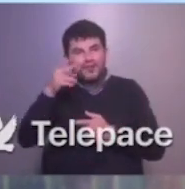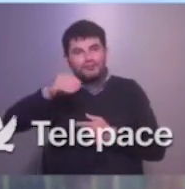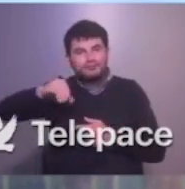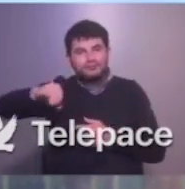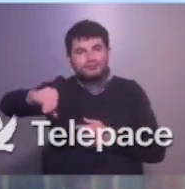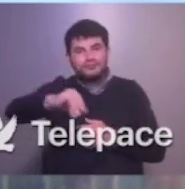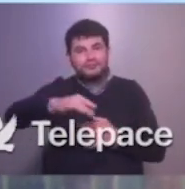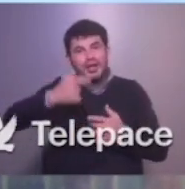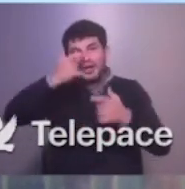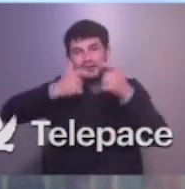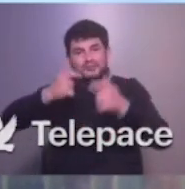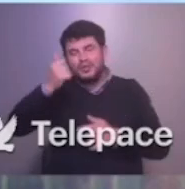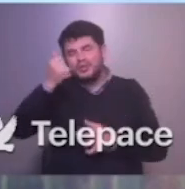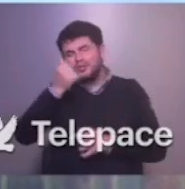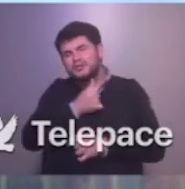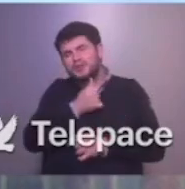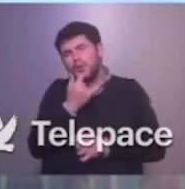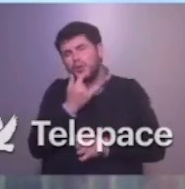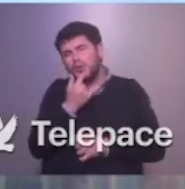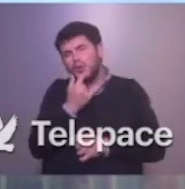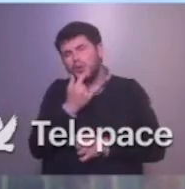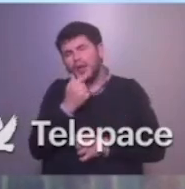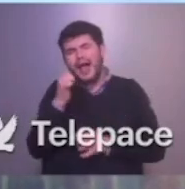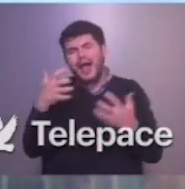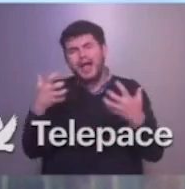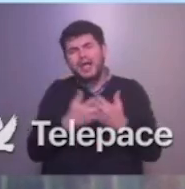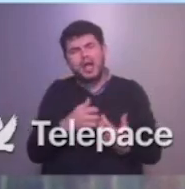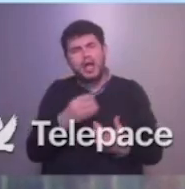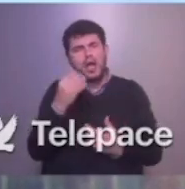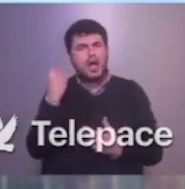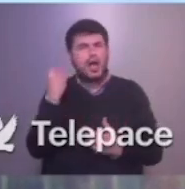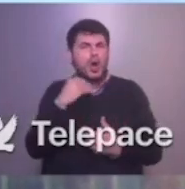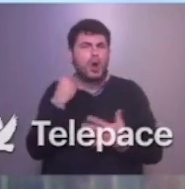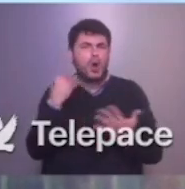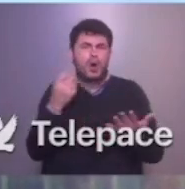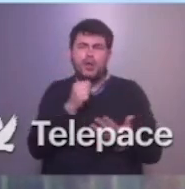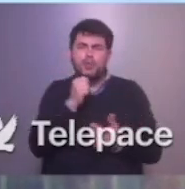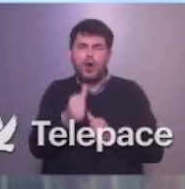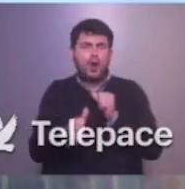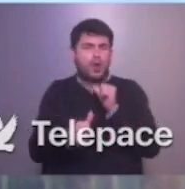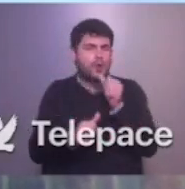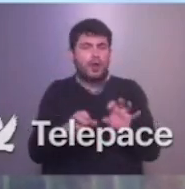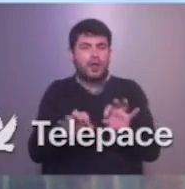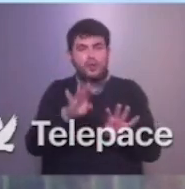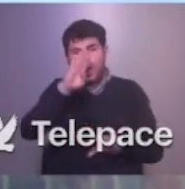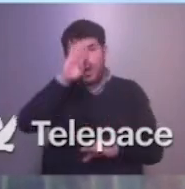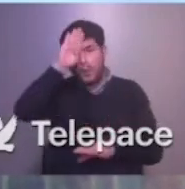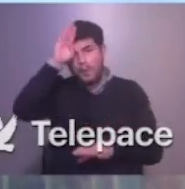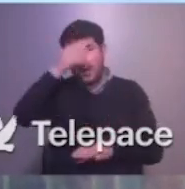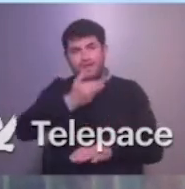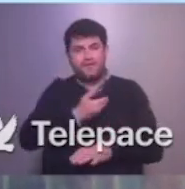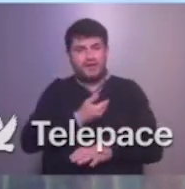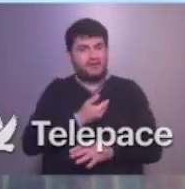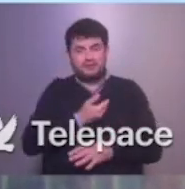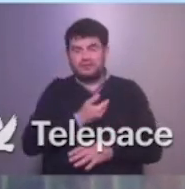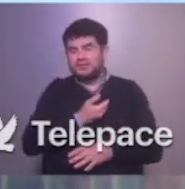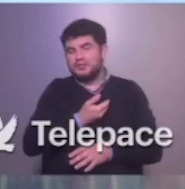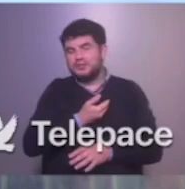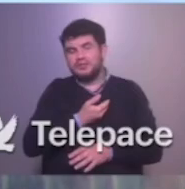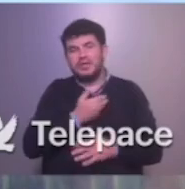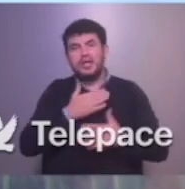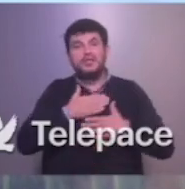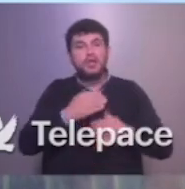nestes lugares, pessoas que sofrem os horrores da guerra e a morrer. como o Papa, não se